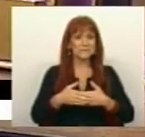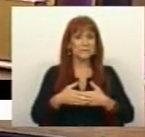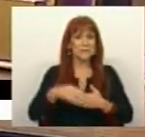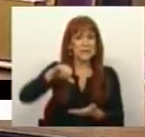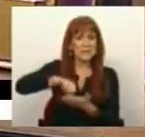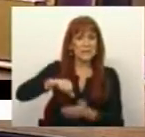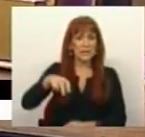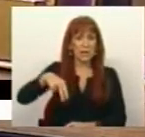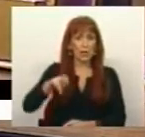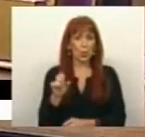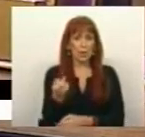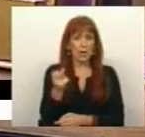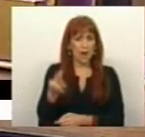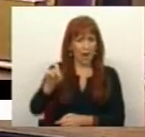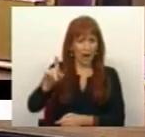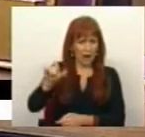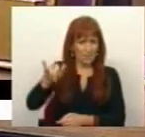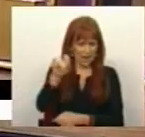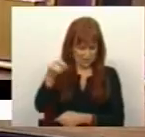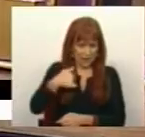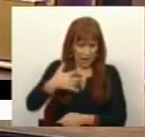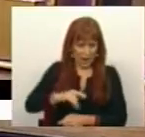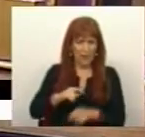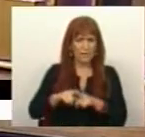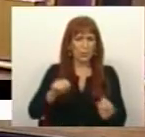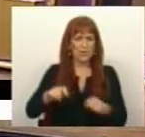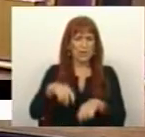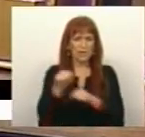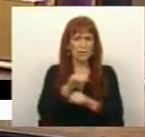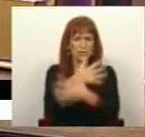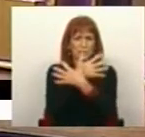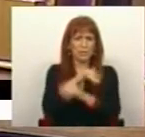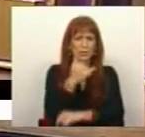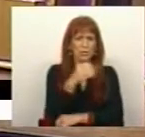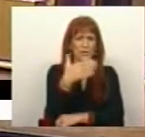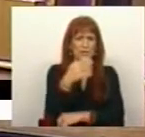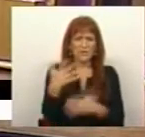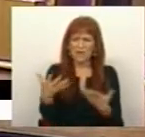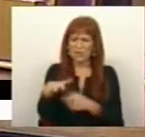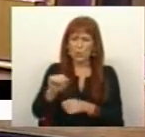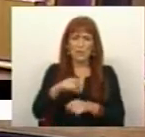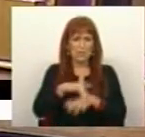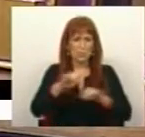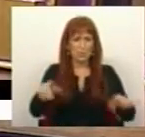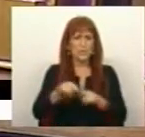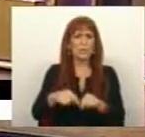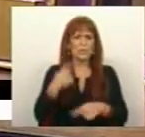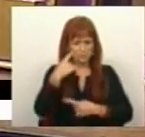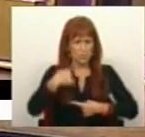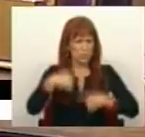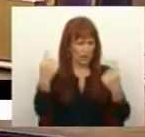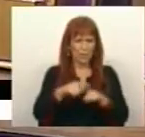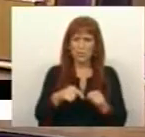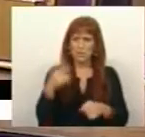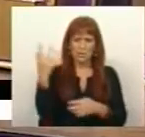da central nuclear de Almaraz? Os violentos incêndios de 2017 e a atual situação pandémica vieram demonstrar